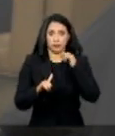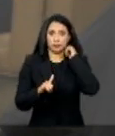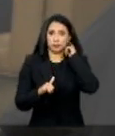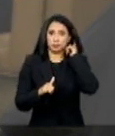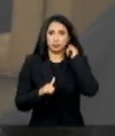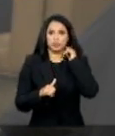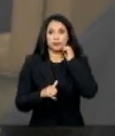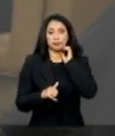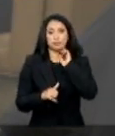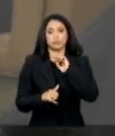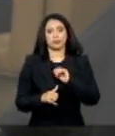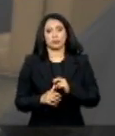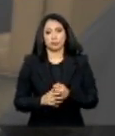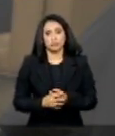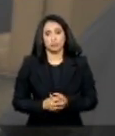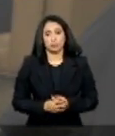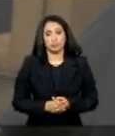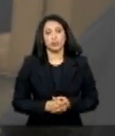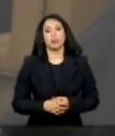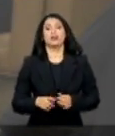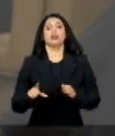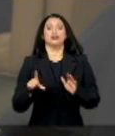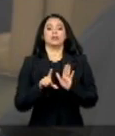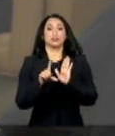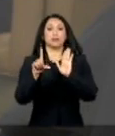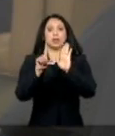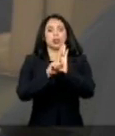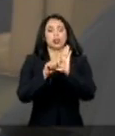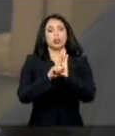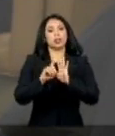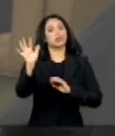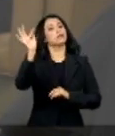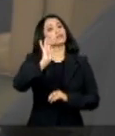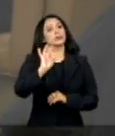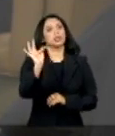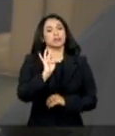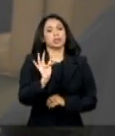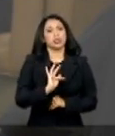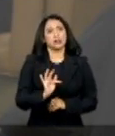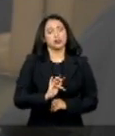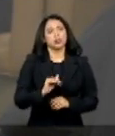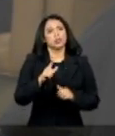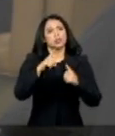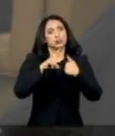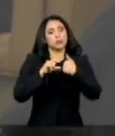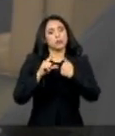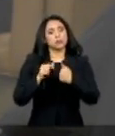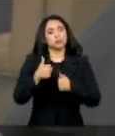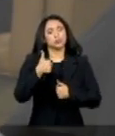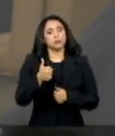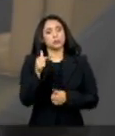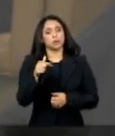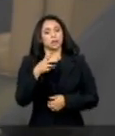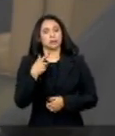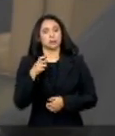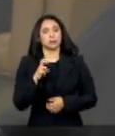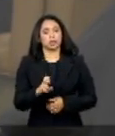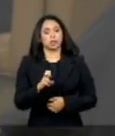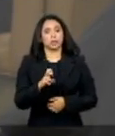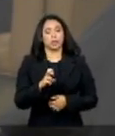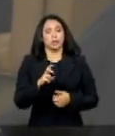legisla da lei federal não apenas por força para fora do artigo 75 como preciso 4º do artigo 22 da